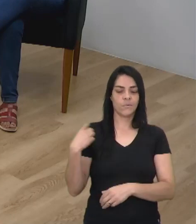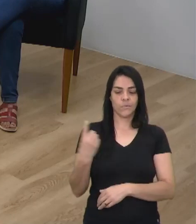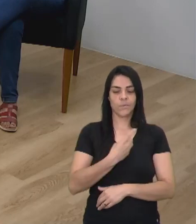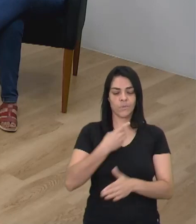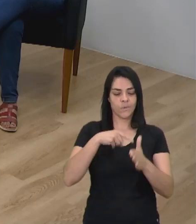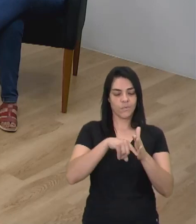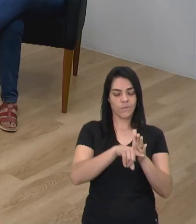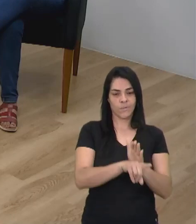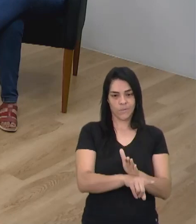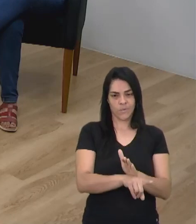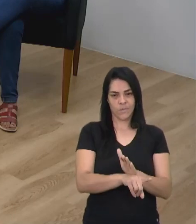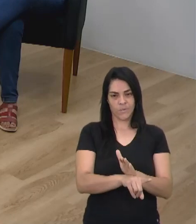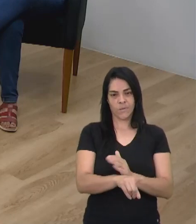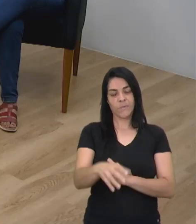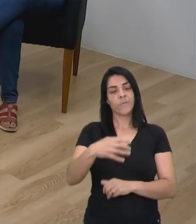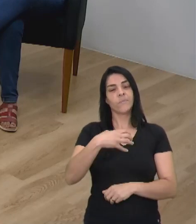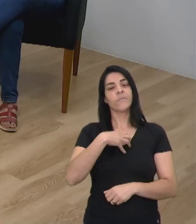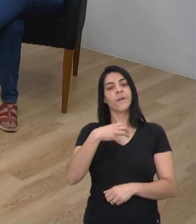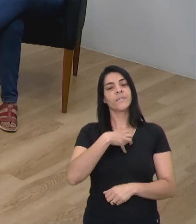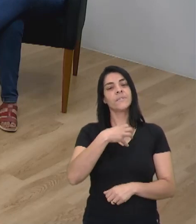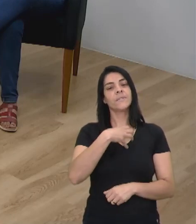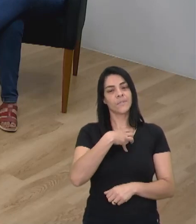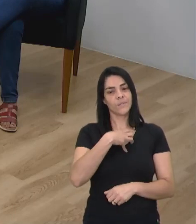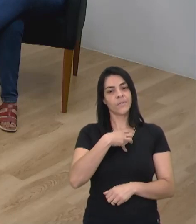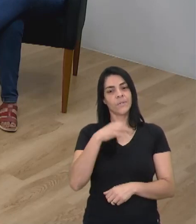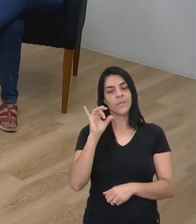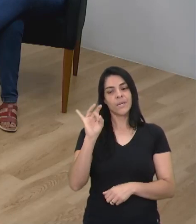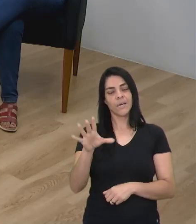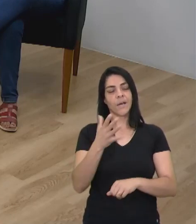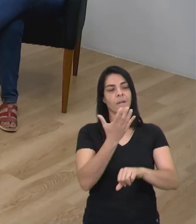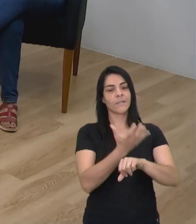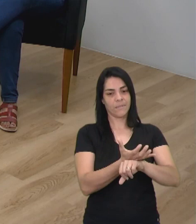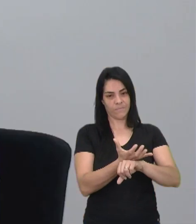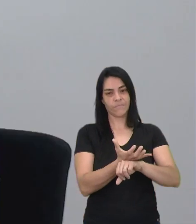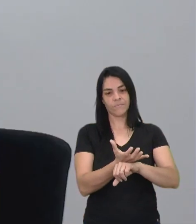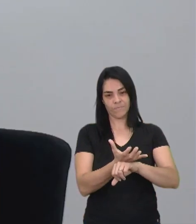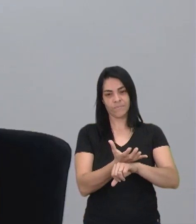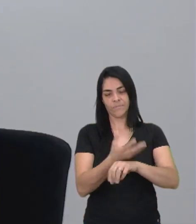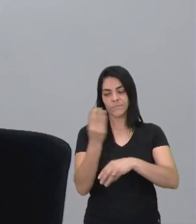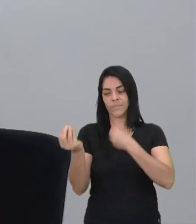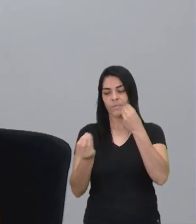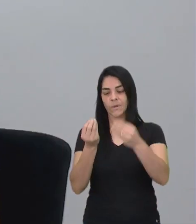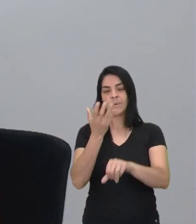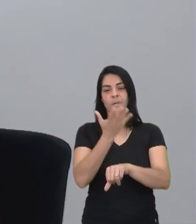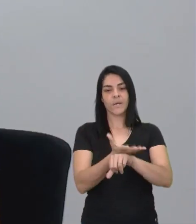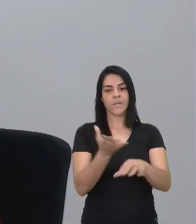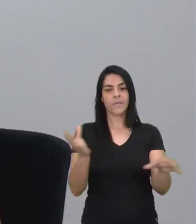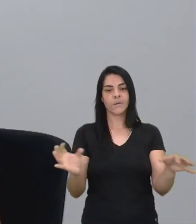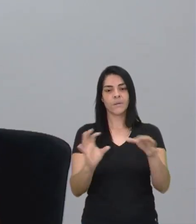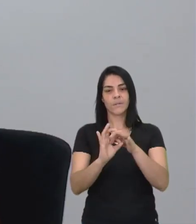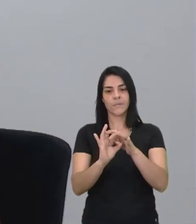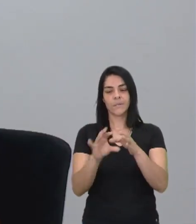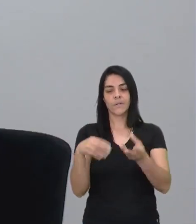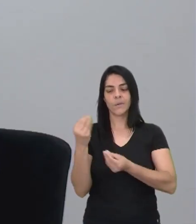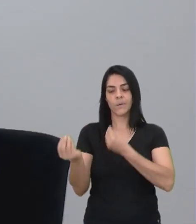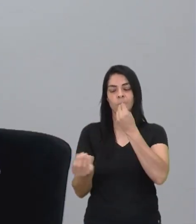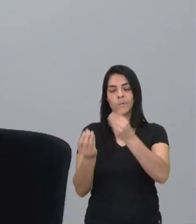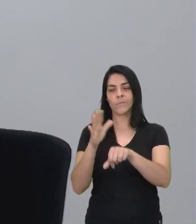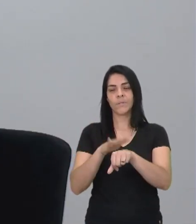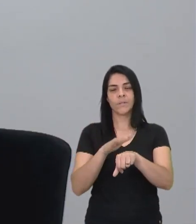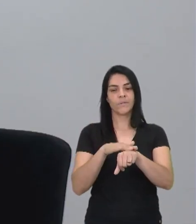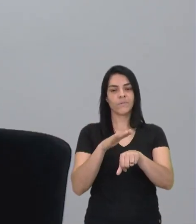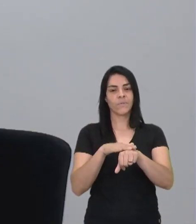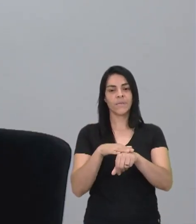aprofundamento, ele vai sentir isso mesmo, né, em cada um dos componentes, como que cada um se liga e como que é justamente